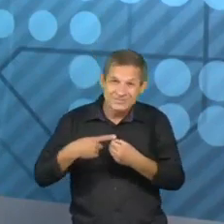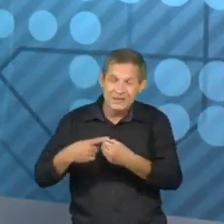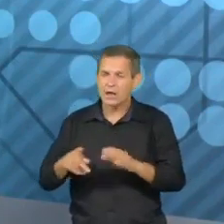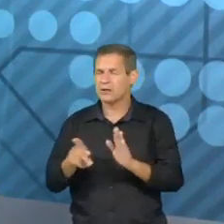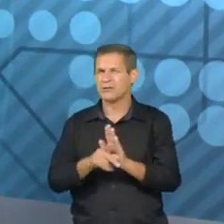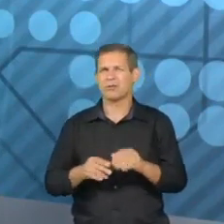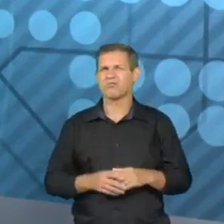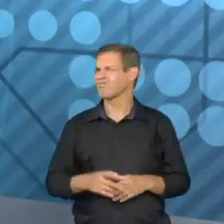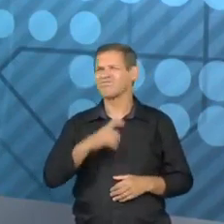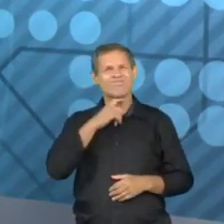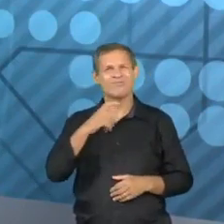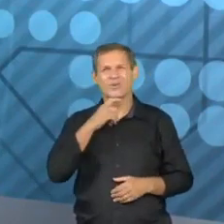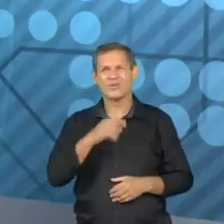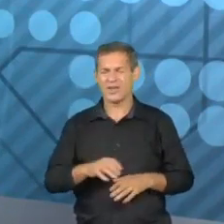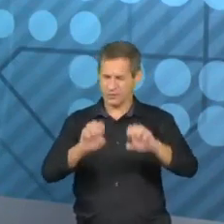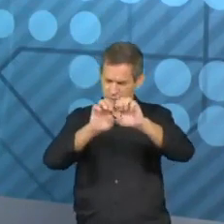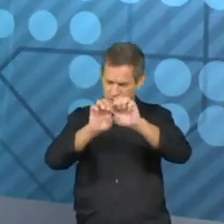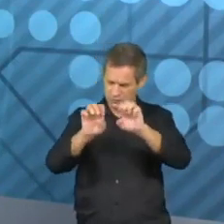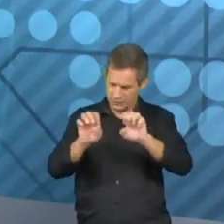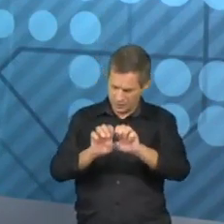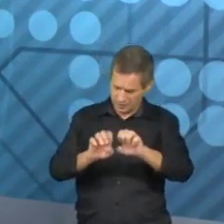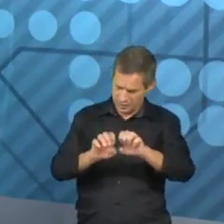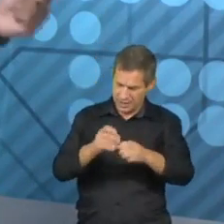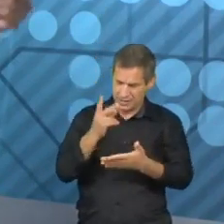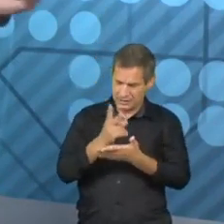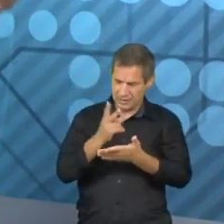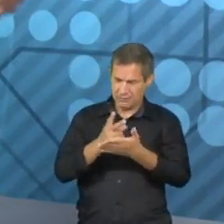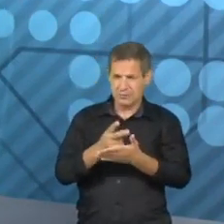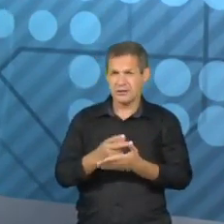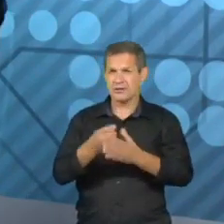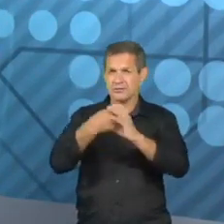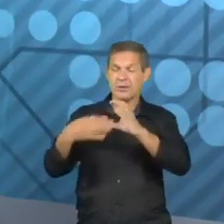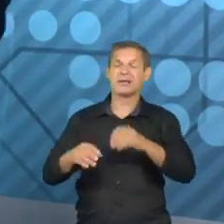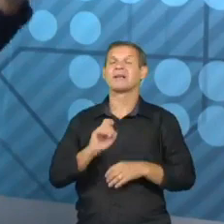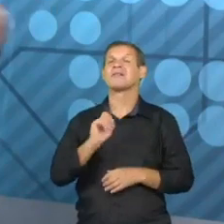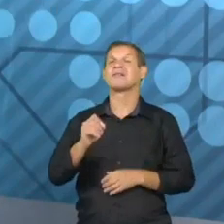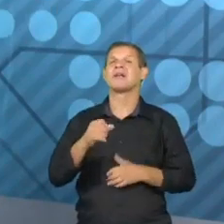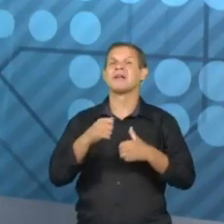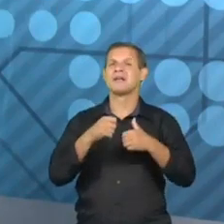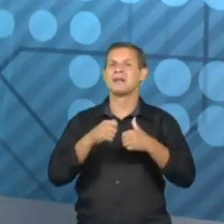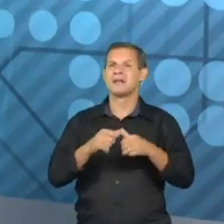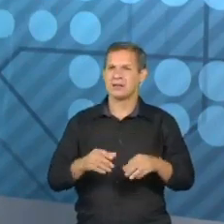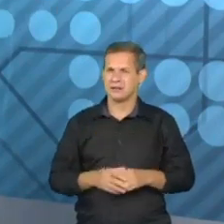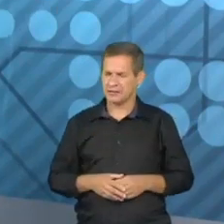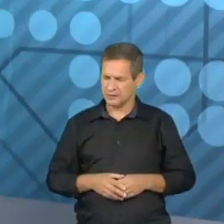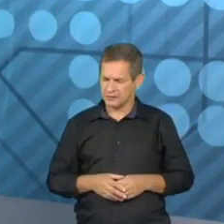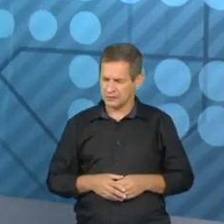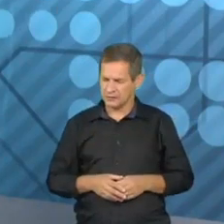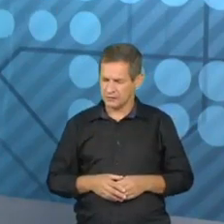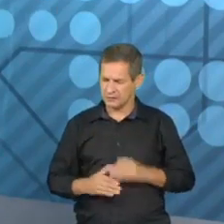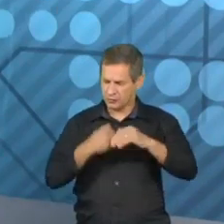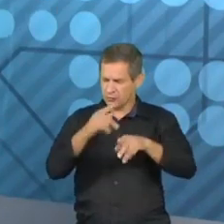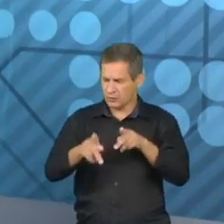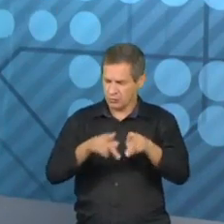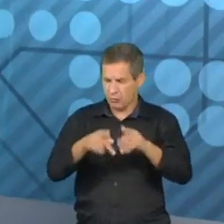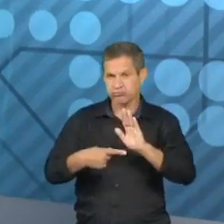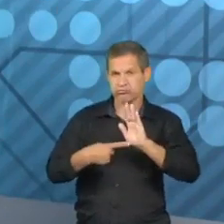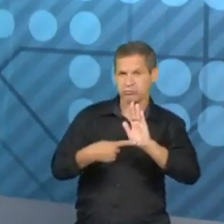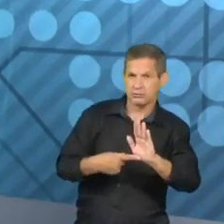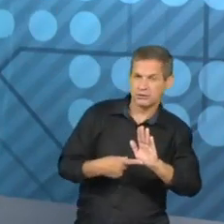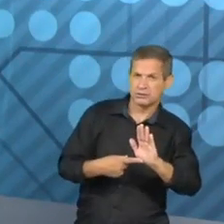si ela não consegue se estruturar na mesma velocidade com que esse aumento da sua população se